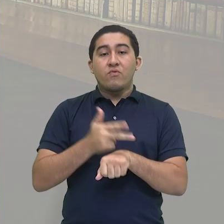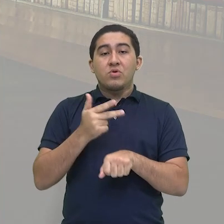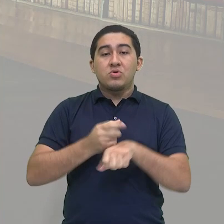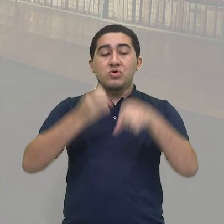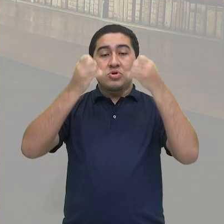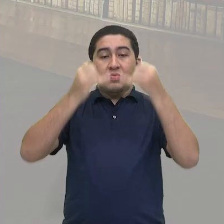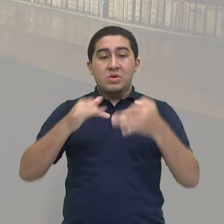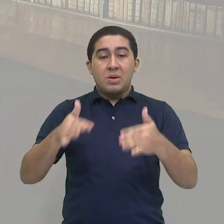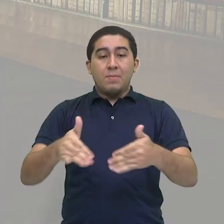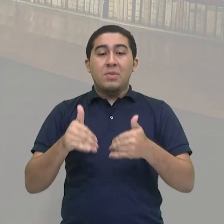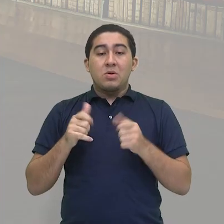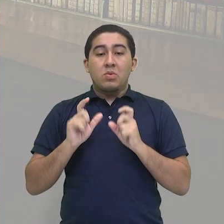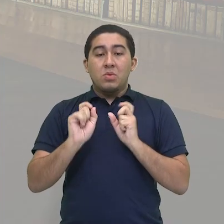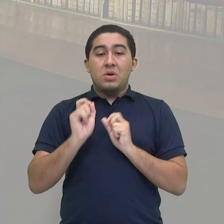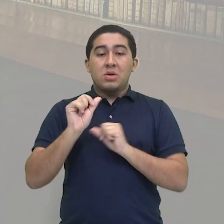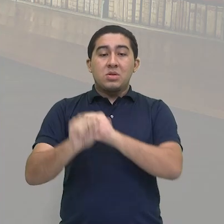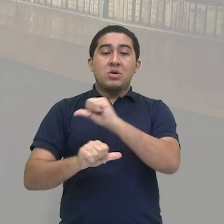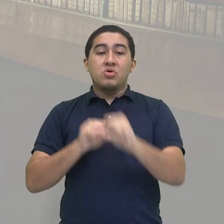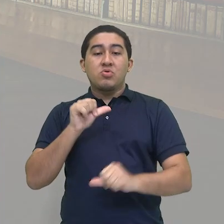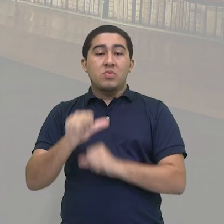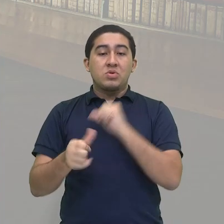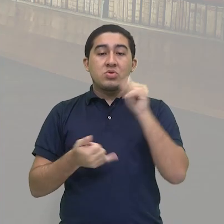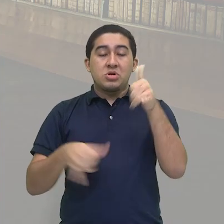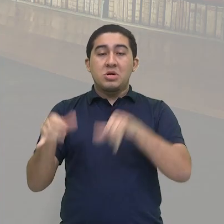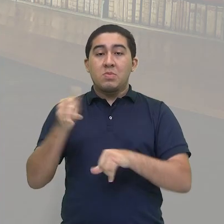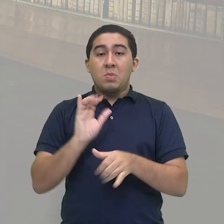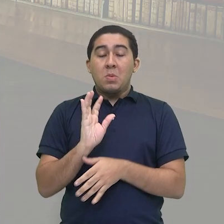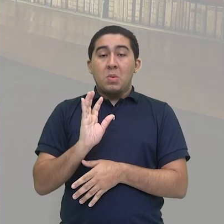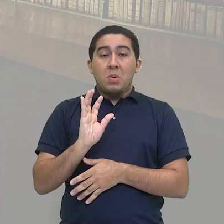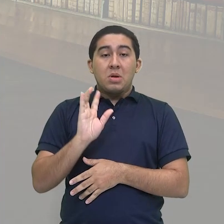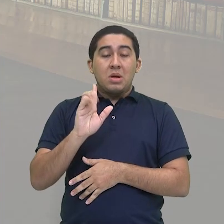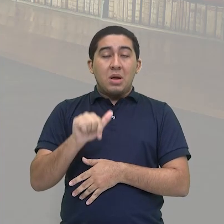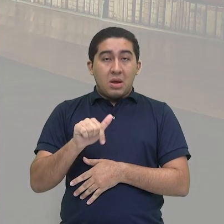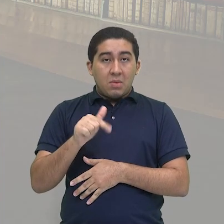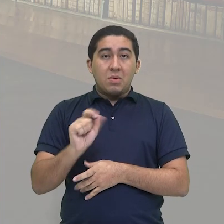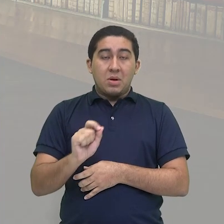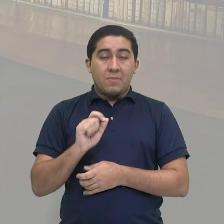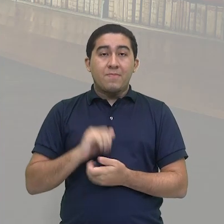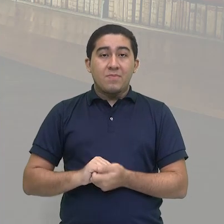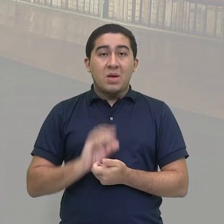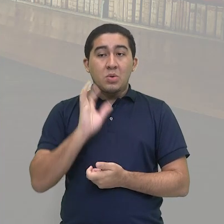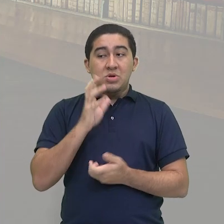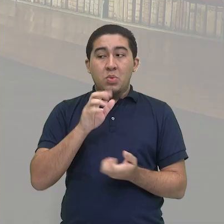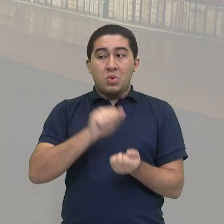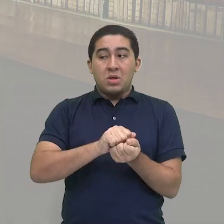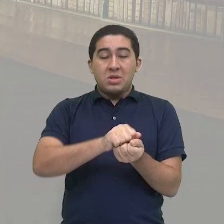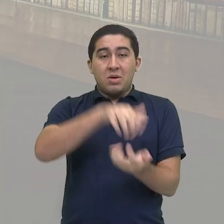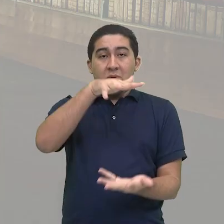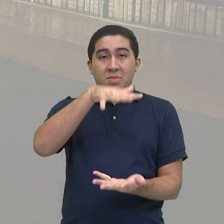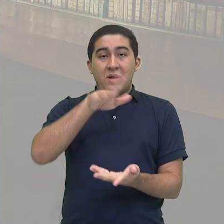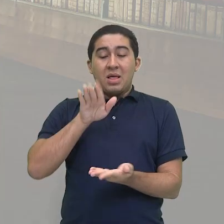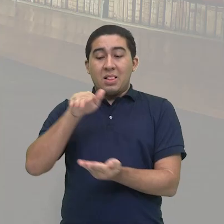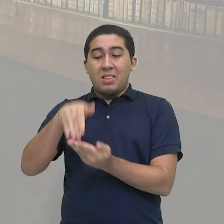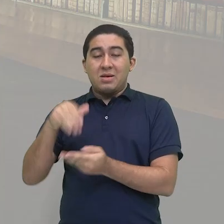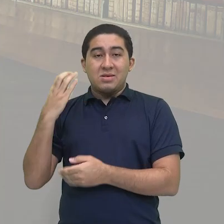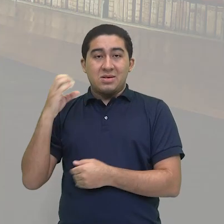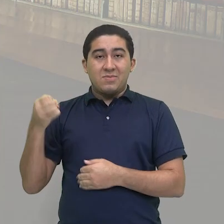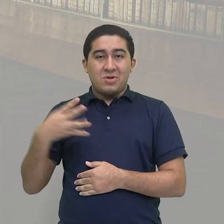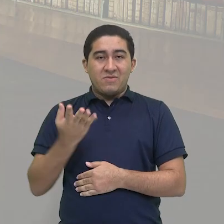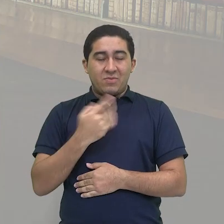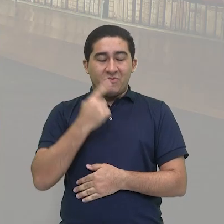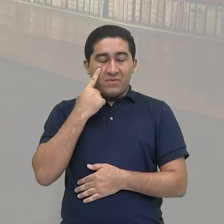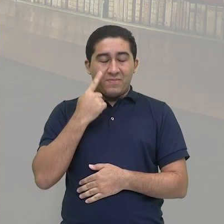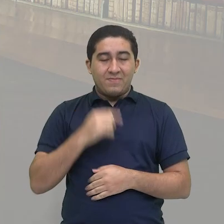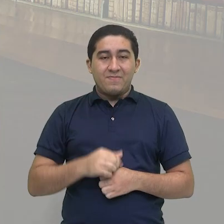falar sobre essas transformações que ocorreram da alquimia para a ciência moderna.